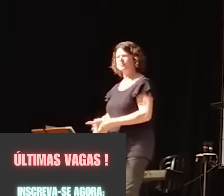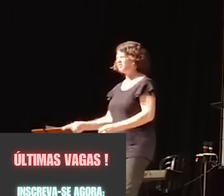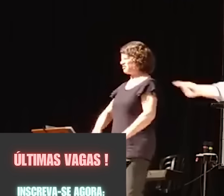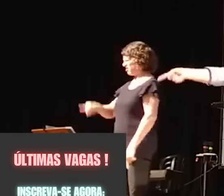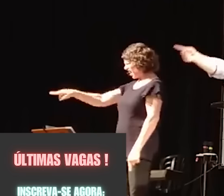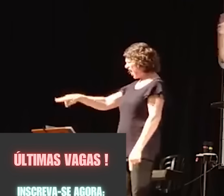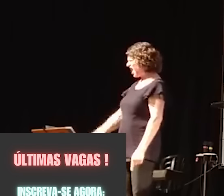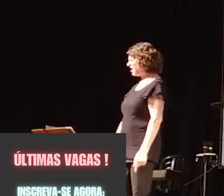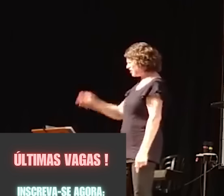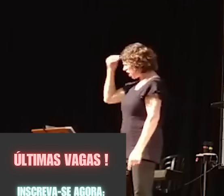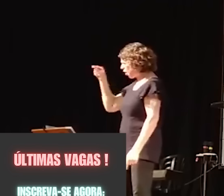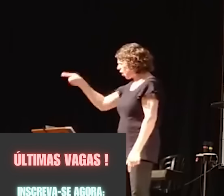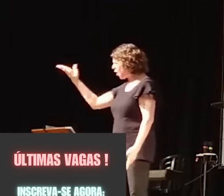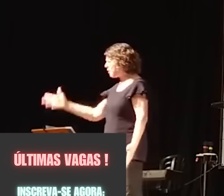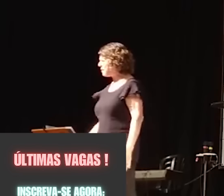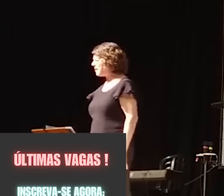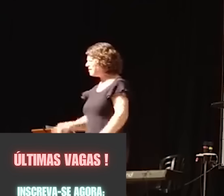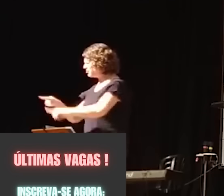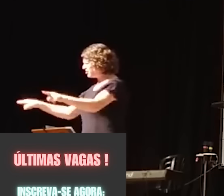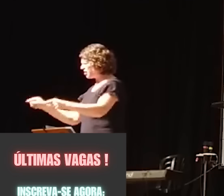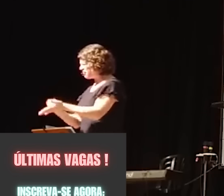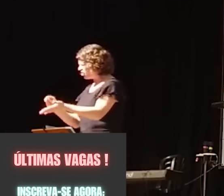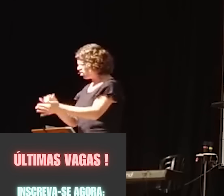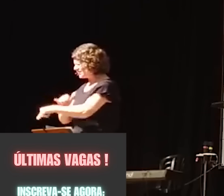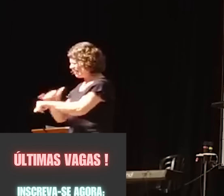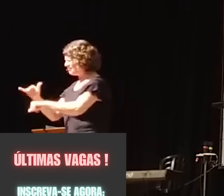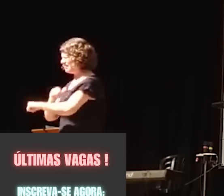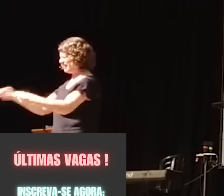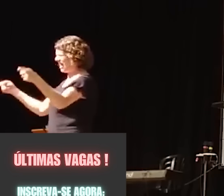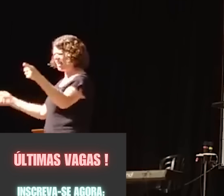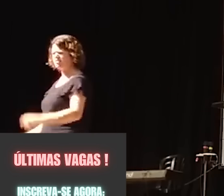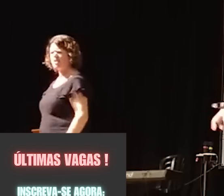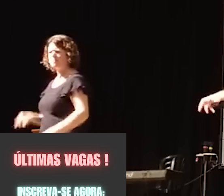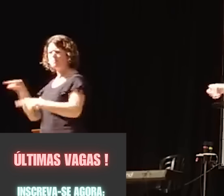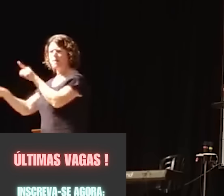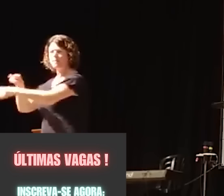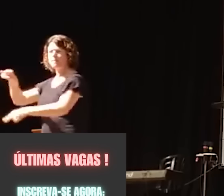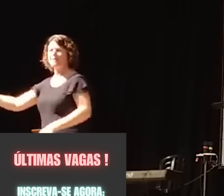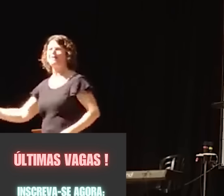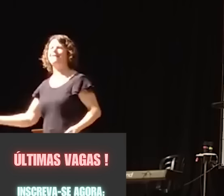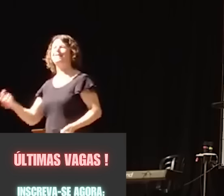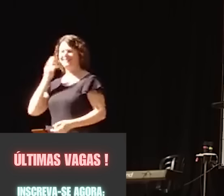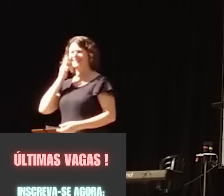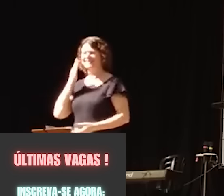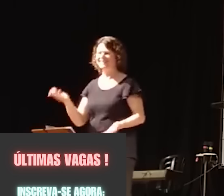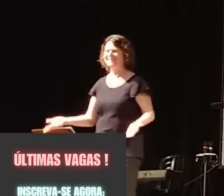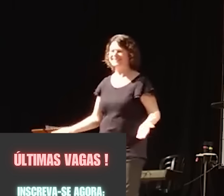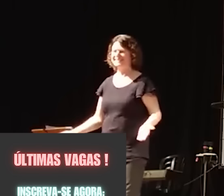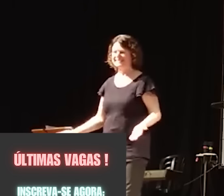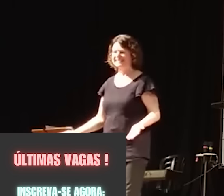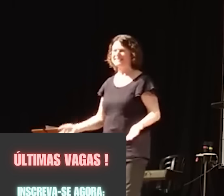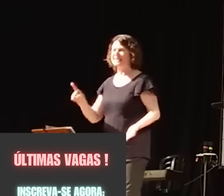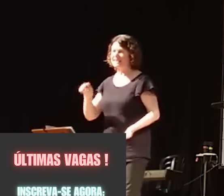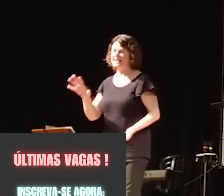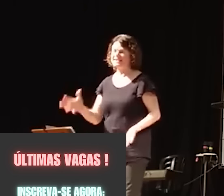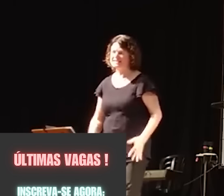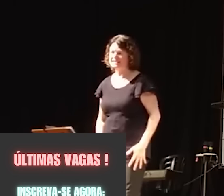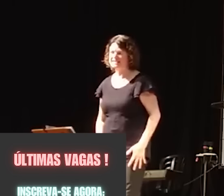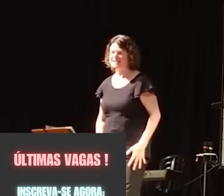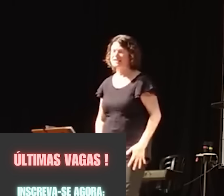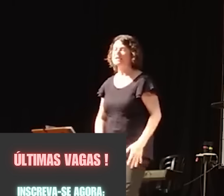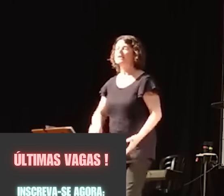tua você que nos levou para aqui Moisés a sofre com isso Moisés tá levando o povo três bastou três dias só de